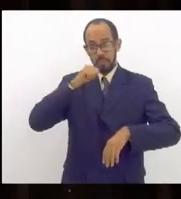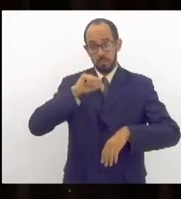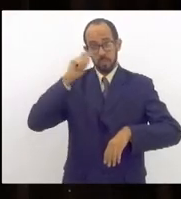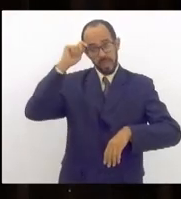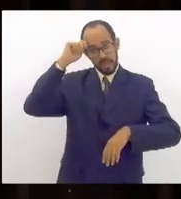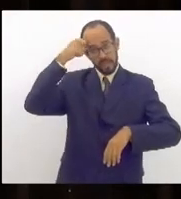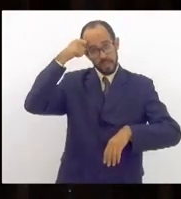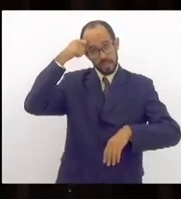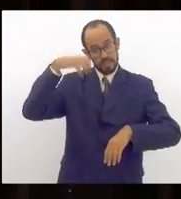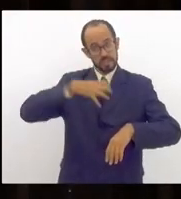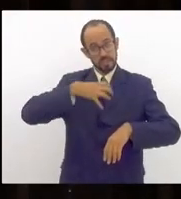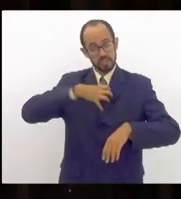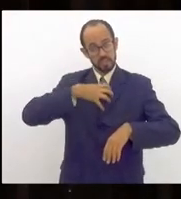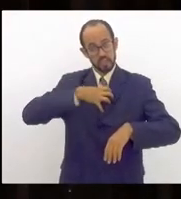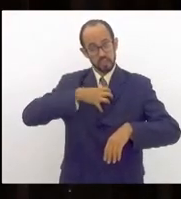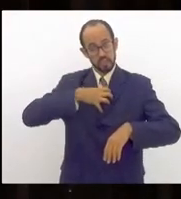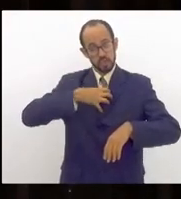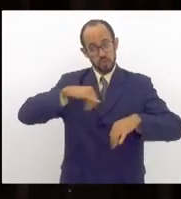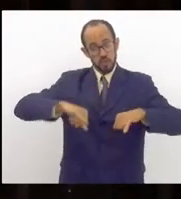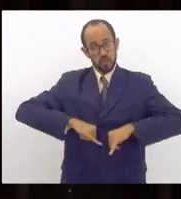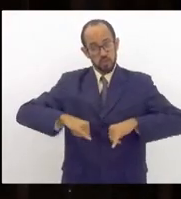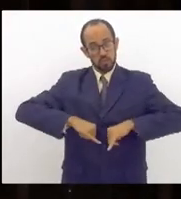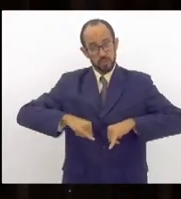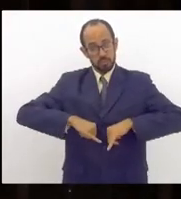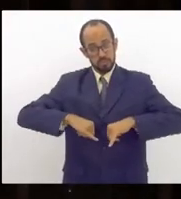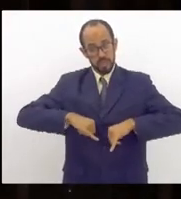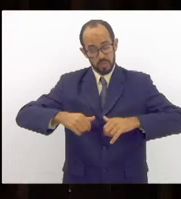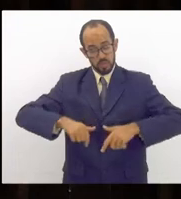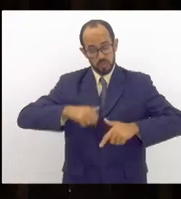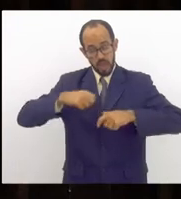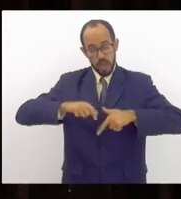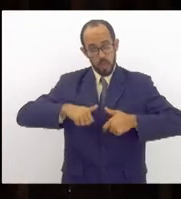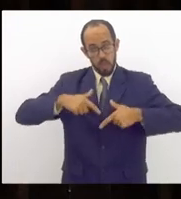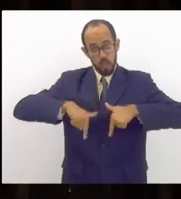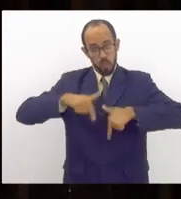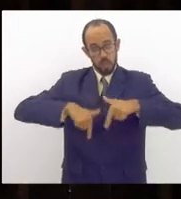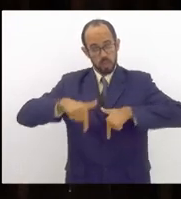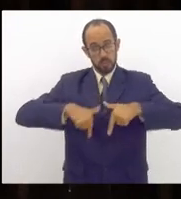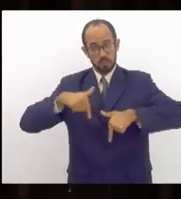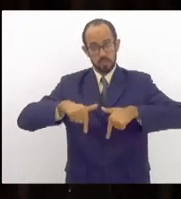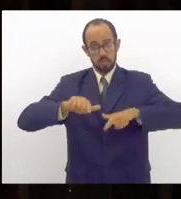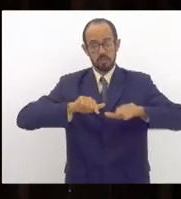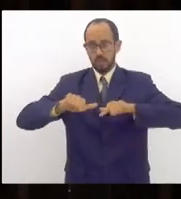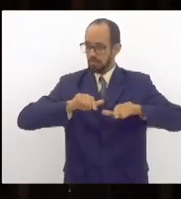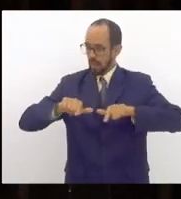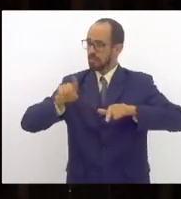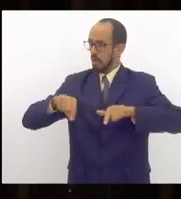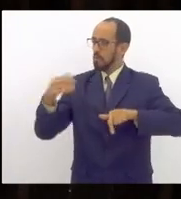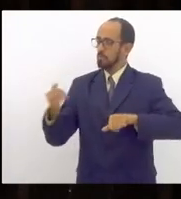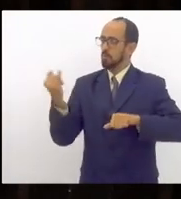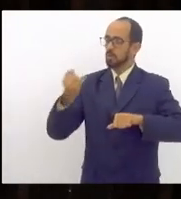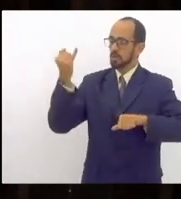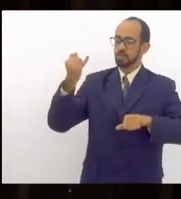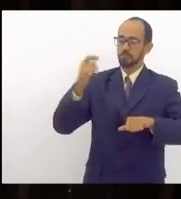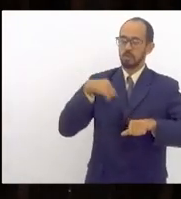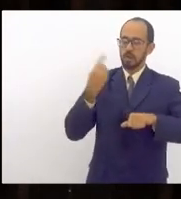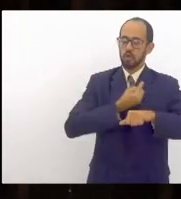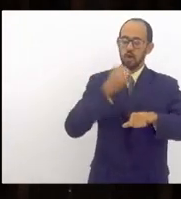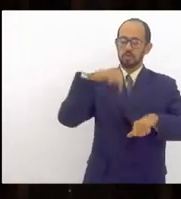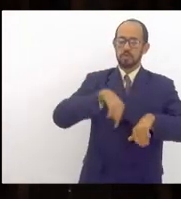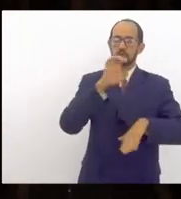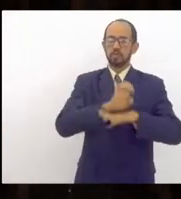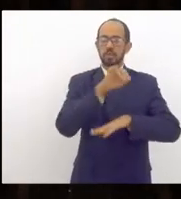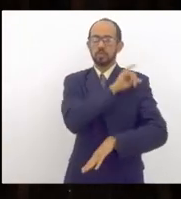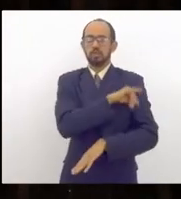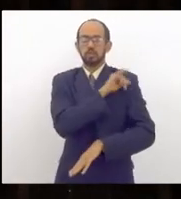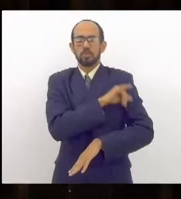as mazelas da informalidade a frente desse trabalho é muito representativo para nós aqui do Estado do Rio de Janeiro a discussão do trabalho